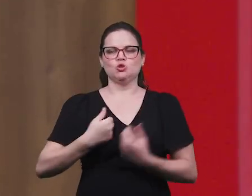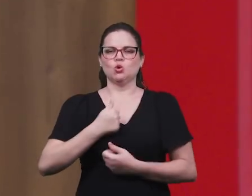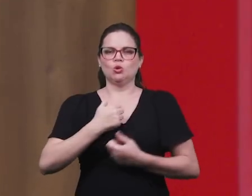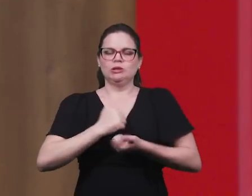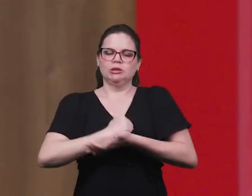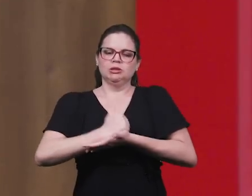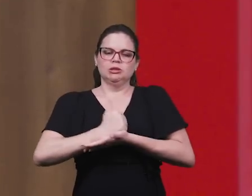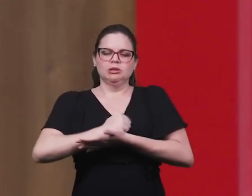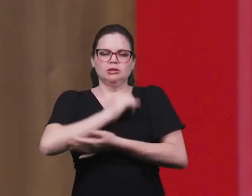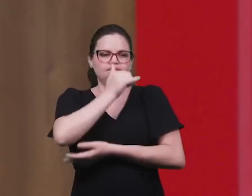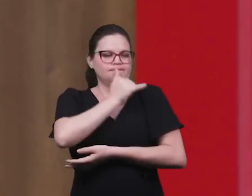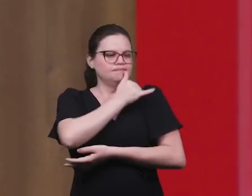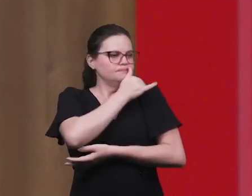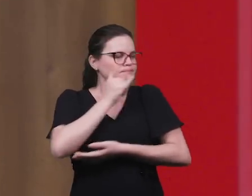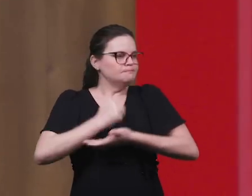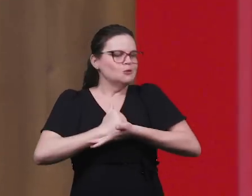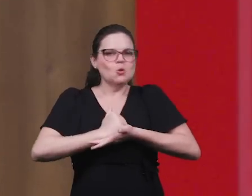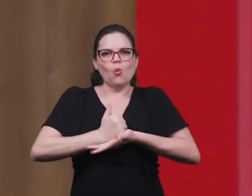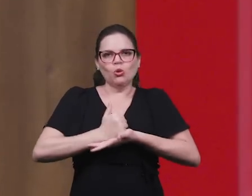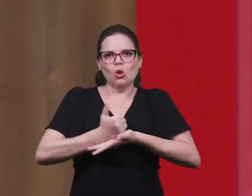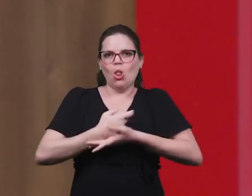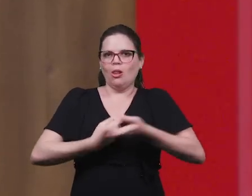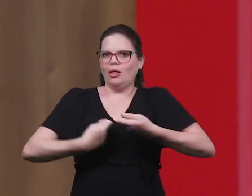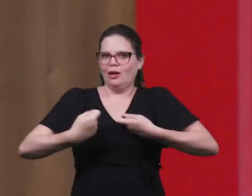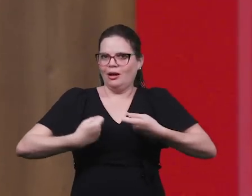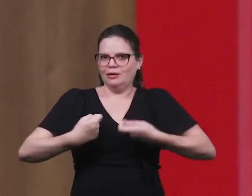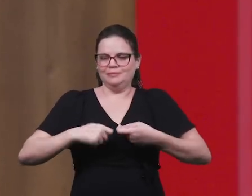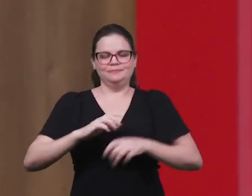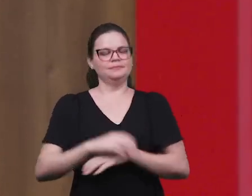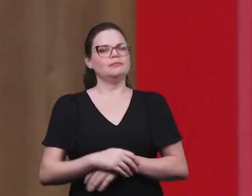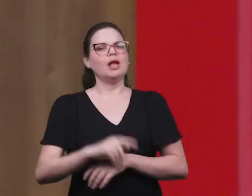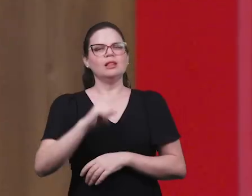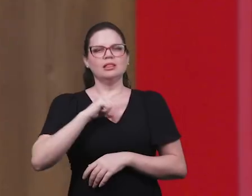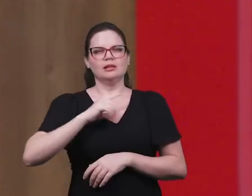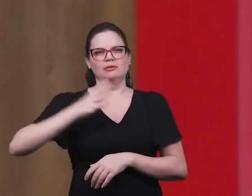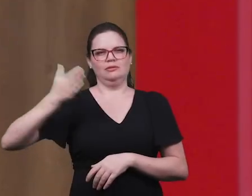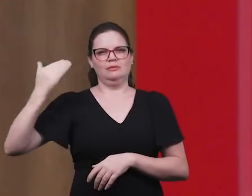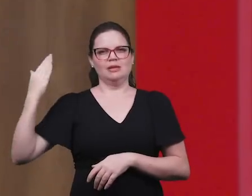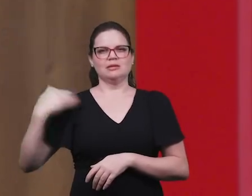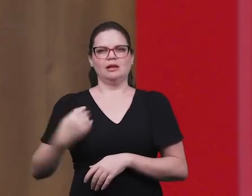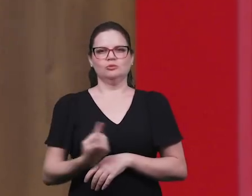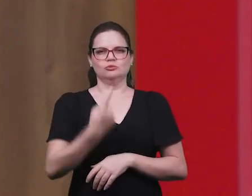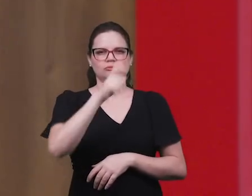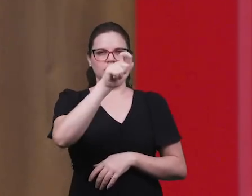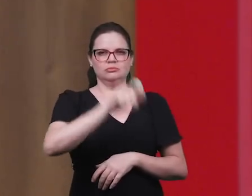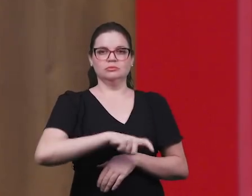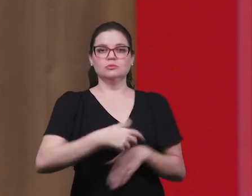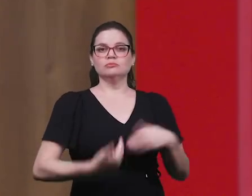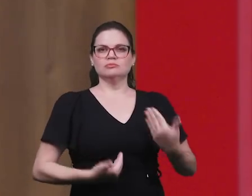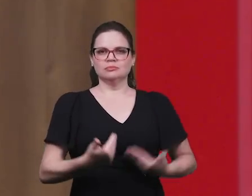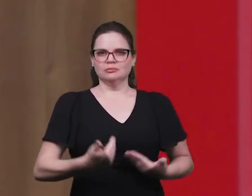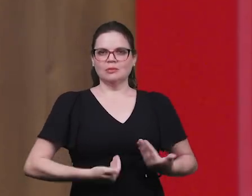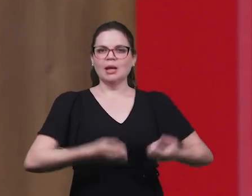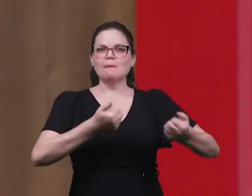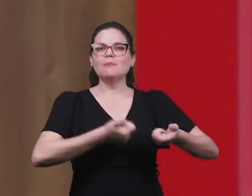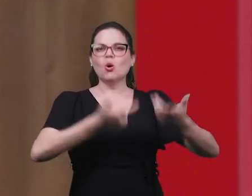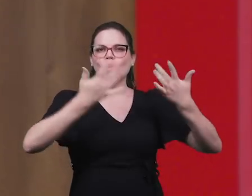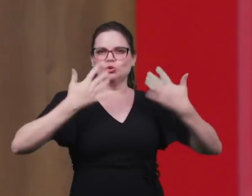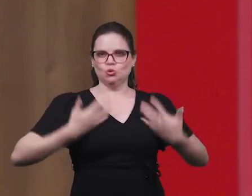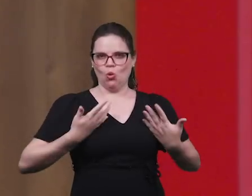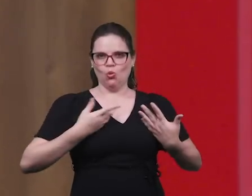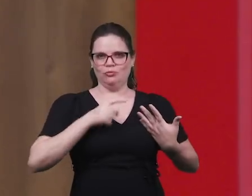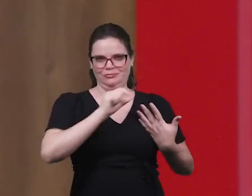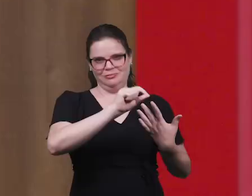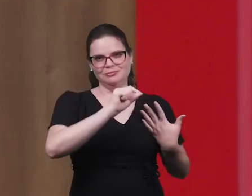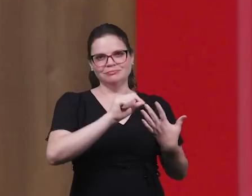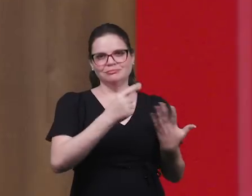eu me lembro de um dos irmãos da igreja que ele teve uma situação que ele